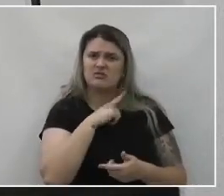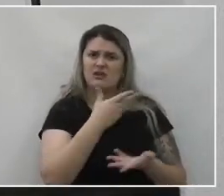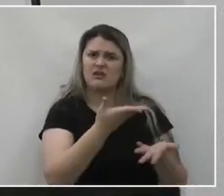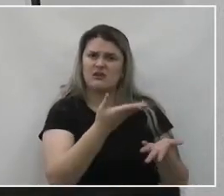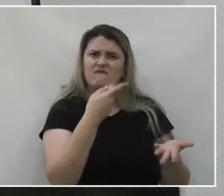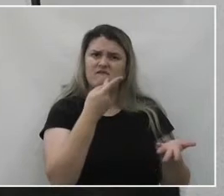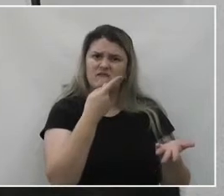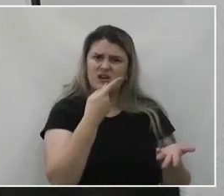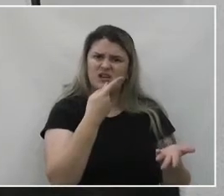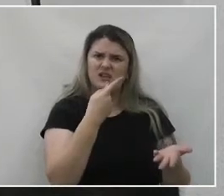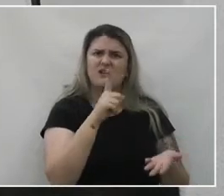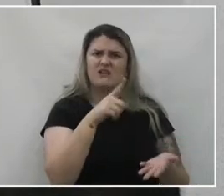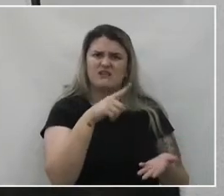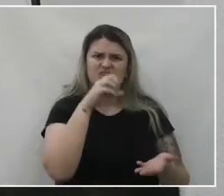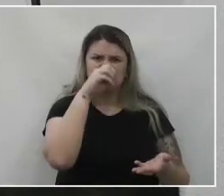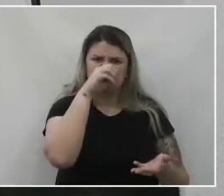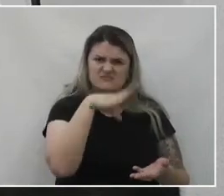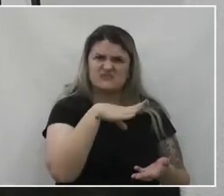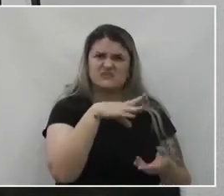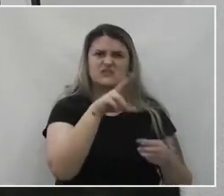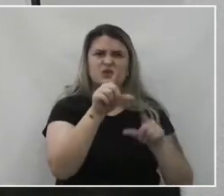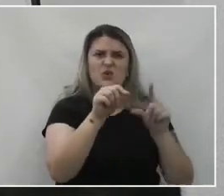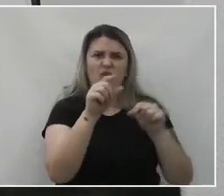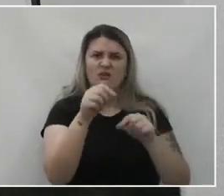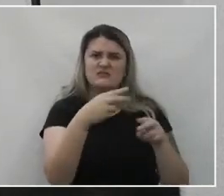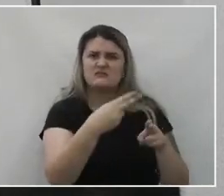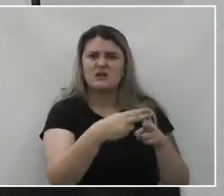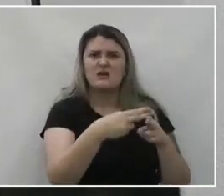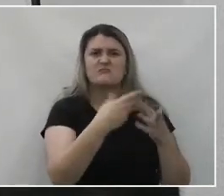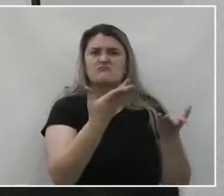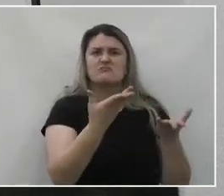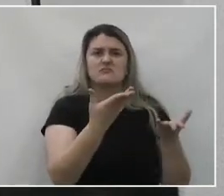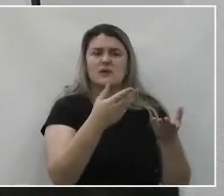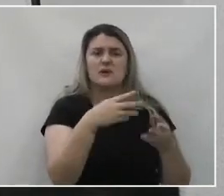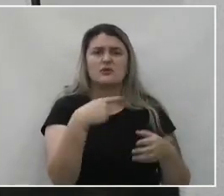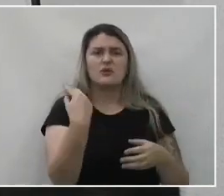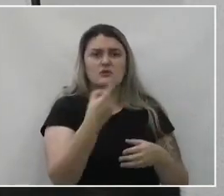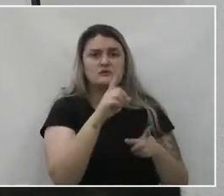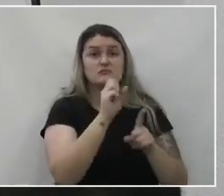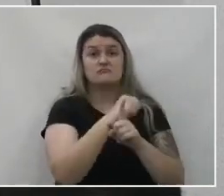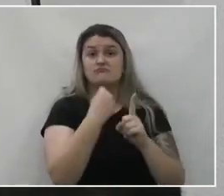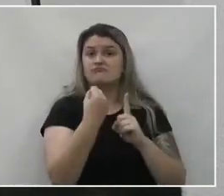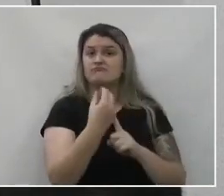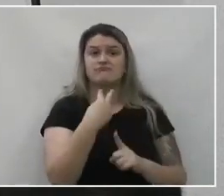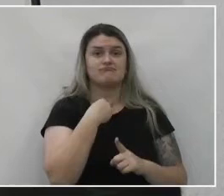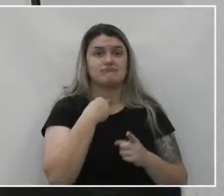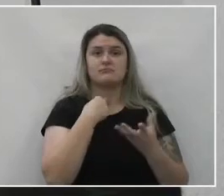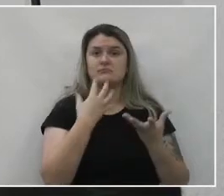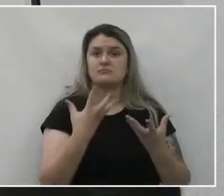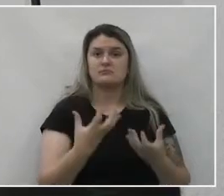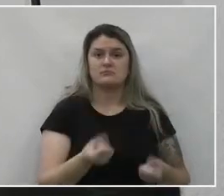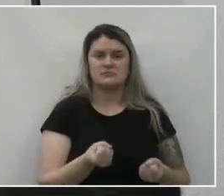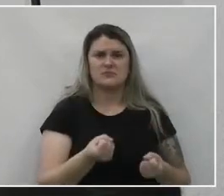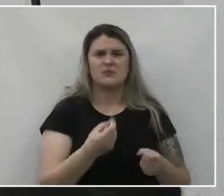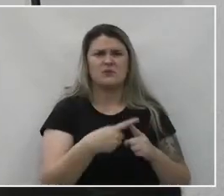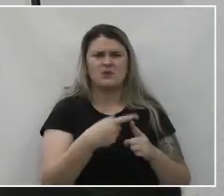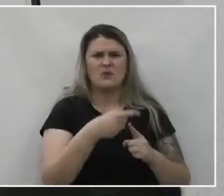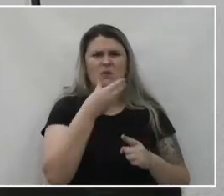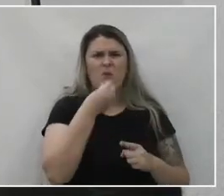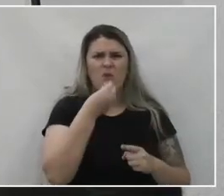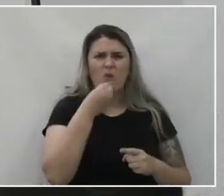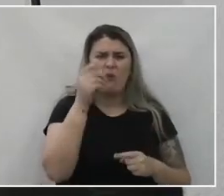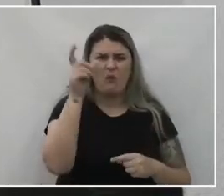de fala machista, sexista, retrógrada, sendo feita em nossa sociedade, sobretudo vindo de um homem